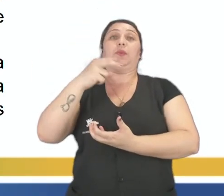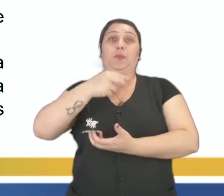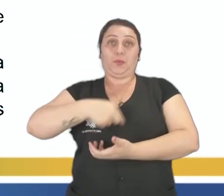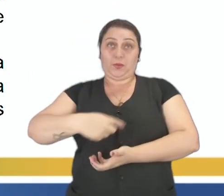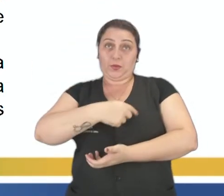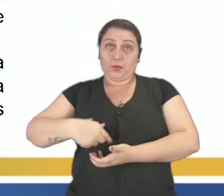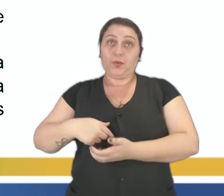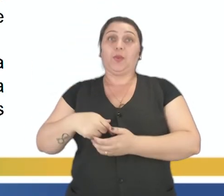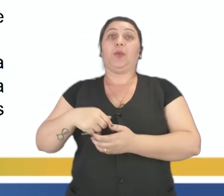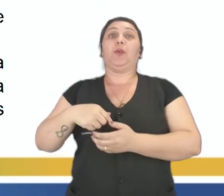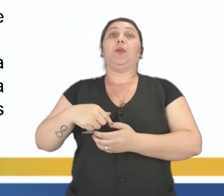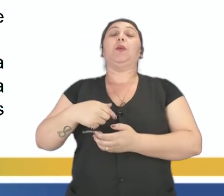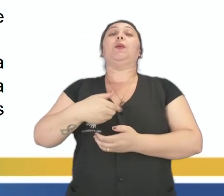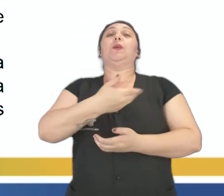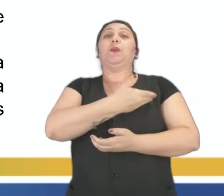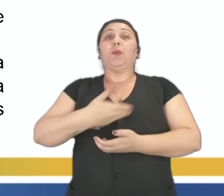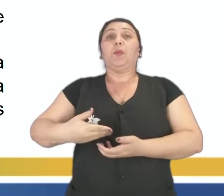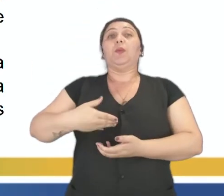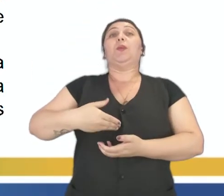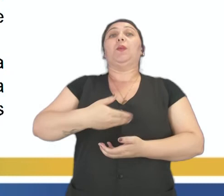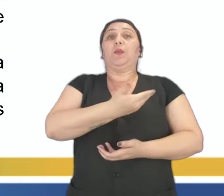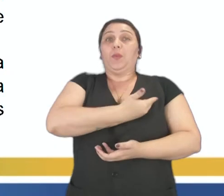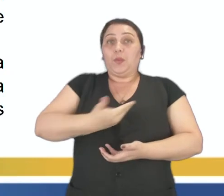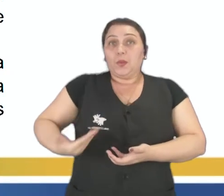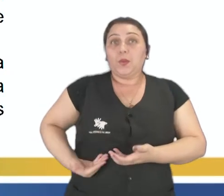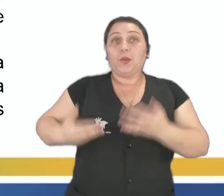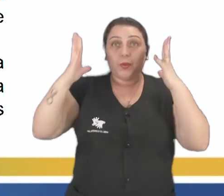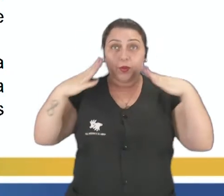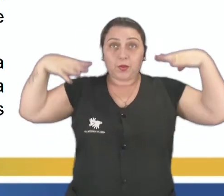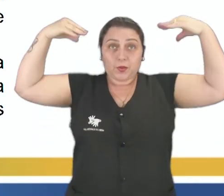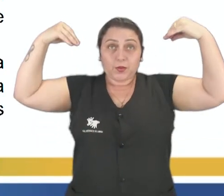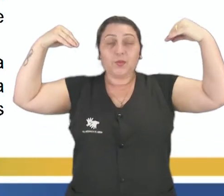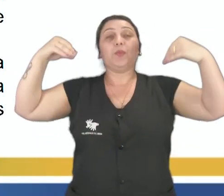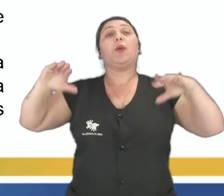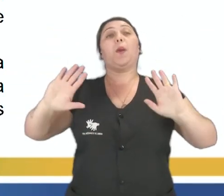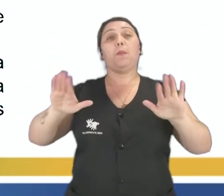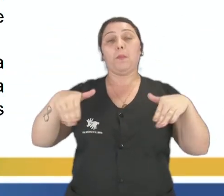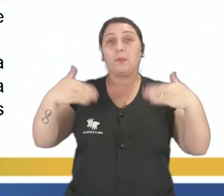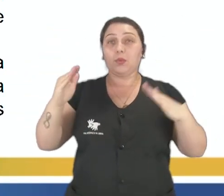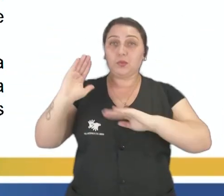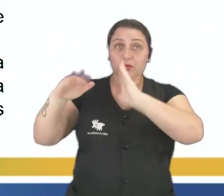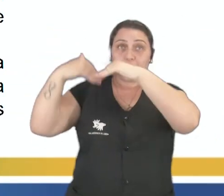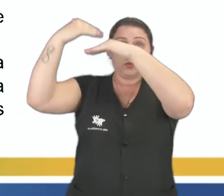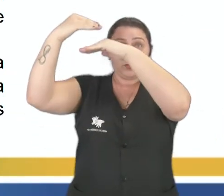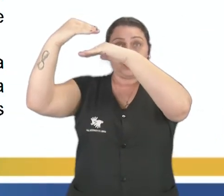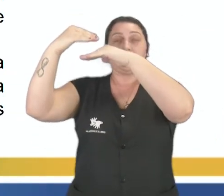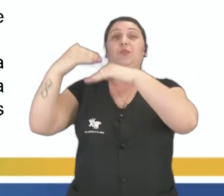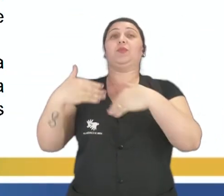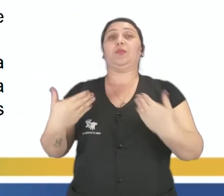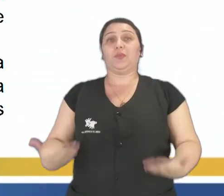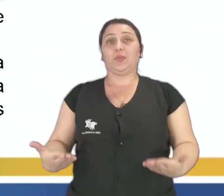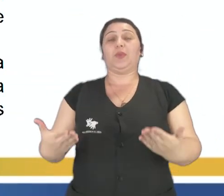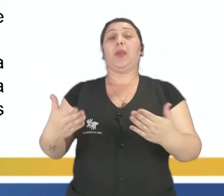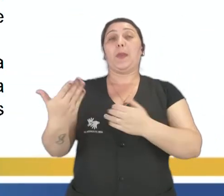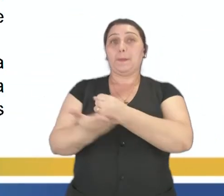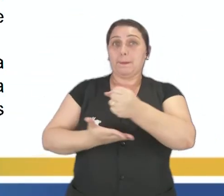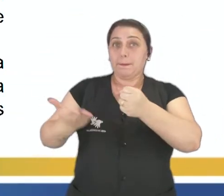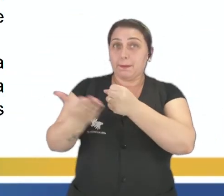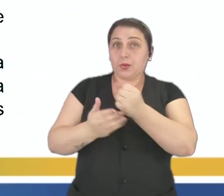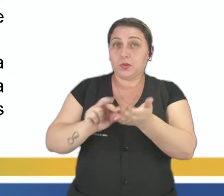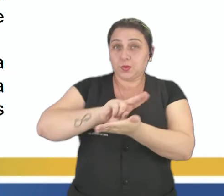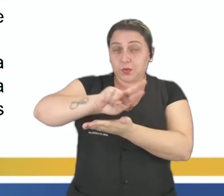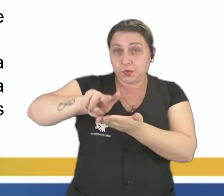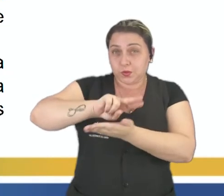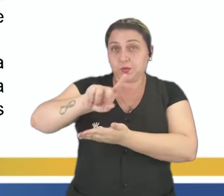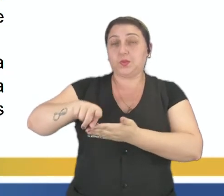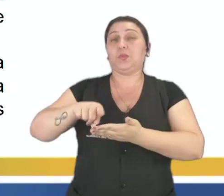Suíça, Áustria, Mônaco, Holanda, entre outros. Embora o título mais desenvolvido seja designado com base em múltiplos